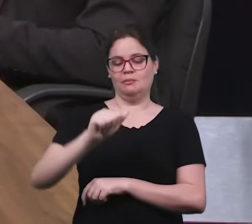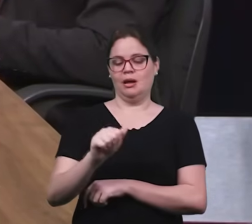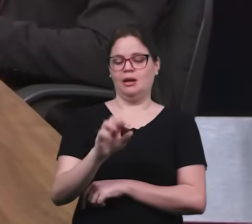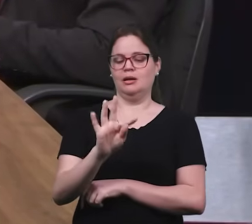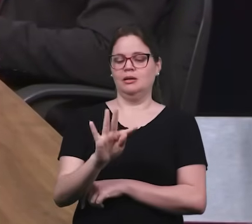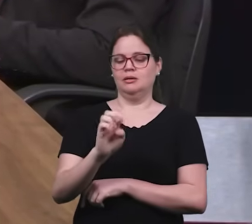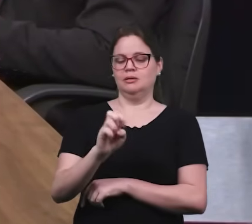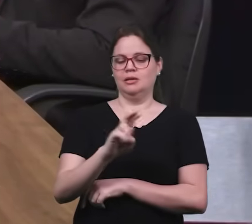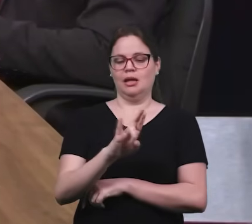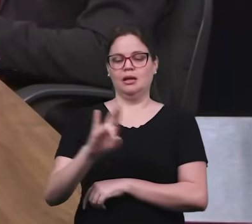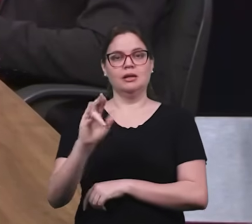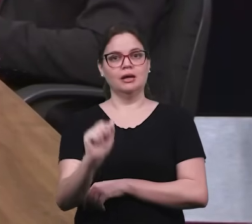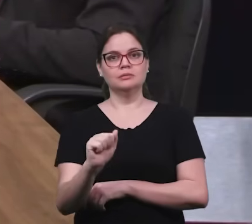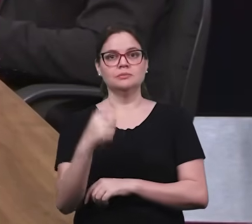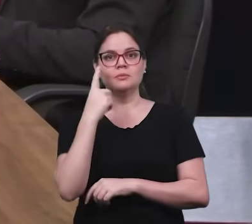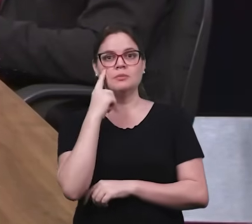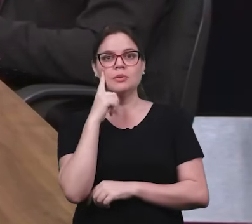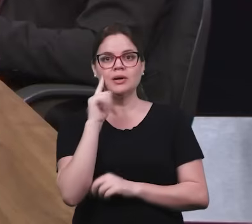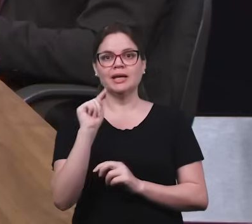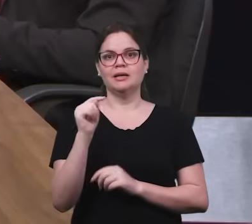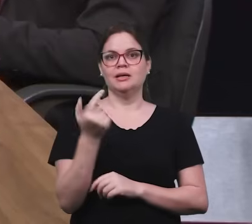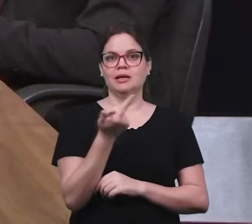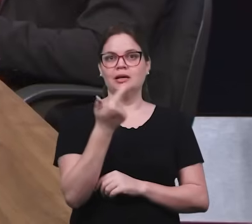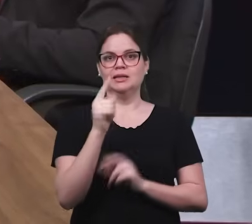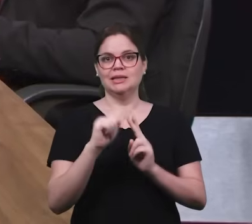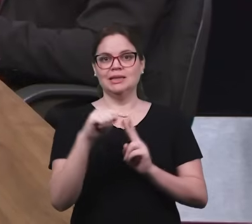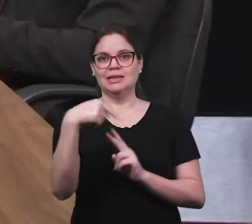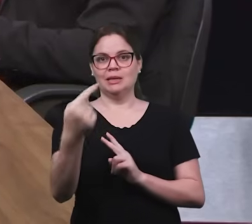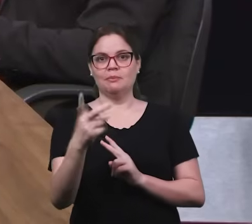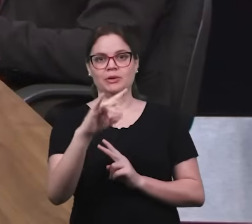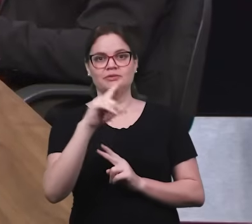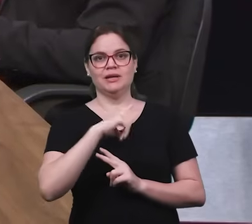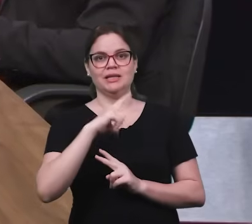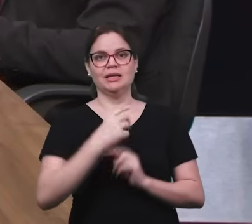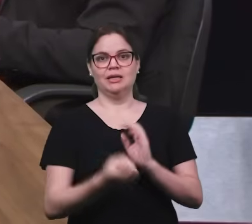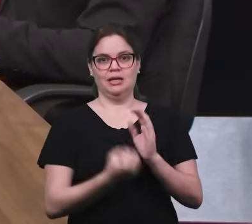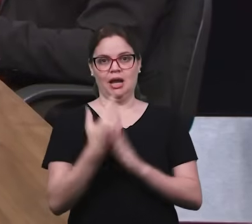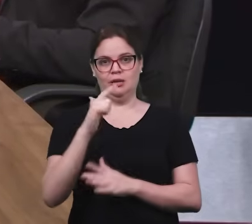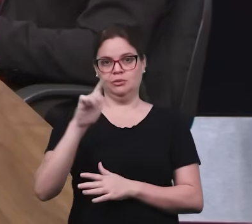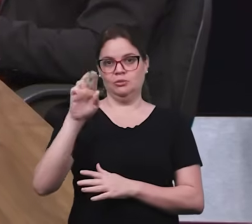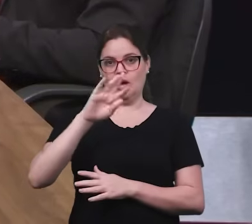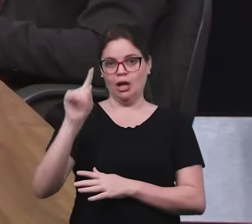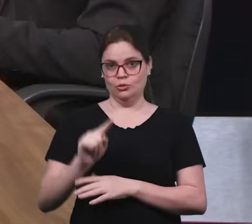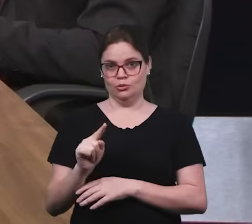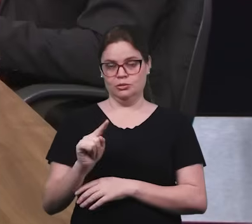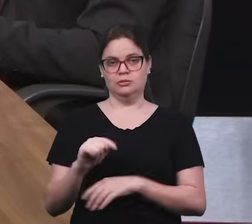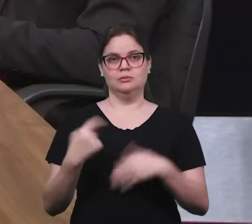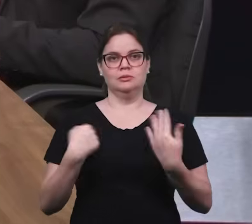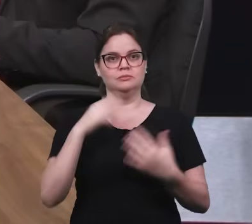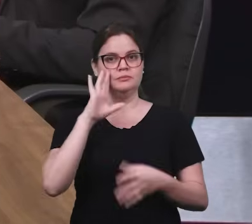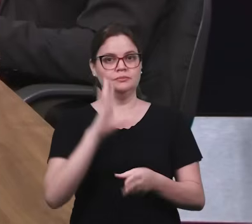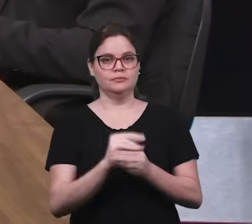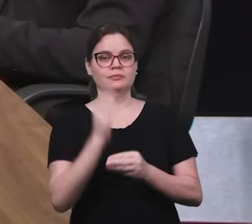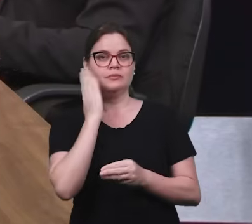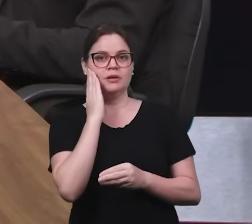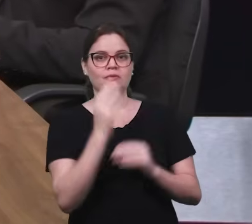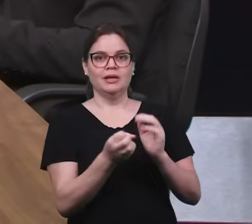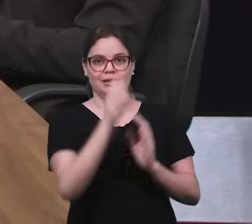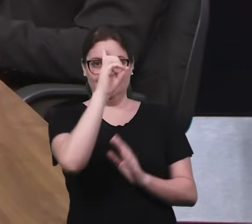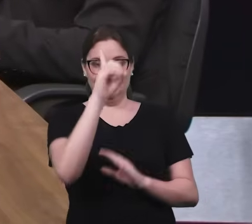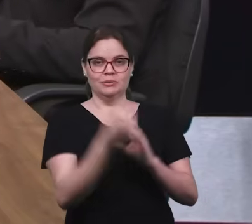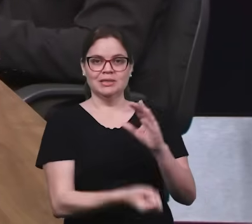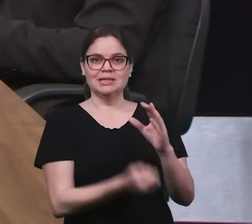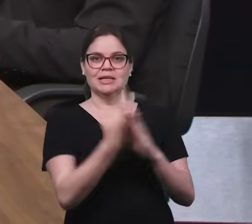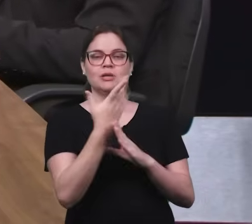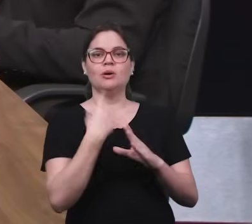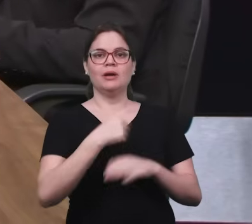criação do próprio dia, que seria a luz. Sim. Então Deus já cria tempo, espaço e matéria. Isso corrobora um pouco com aquilo que é